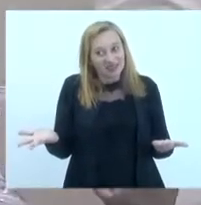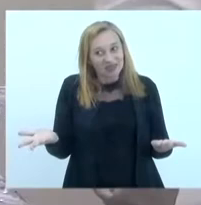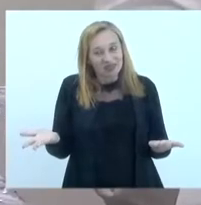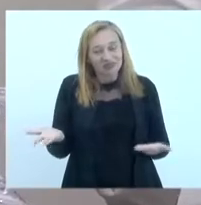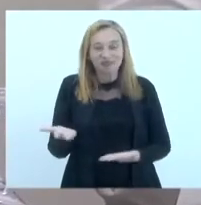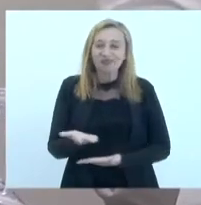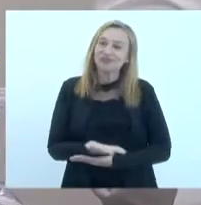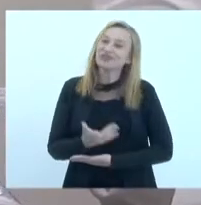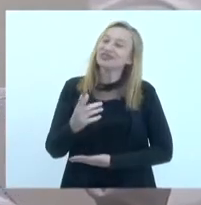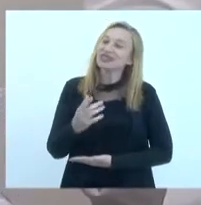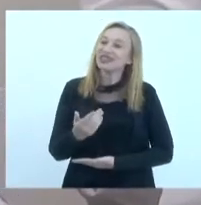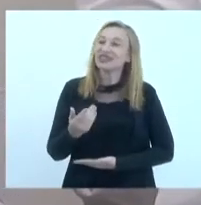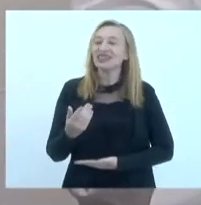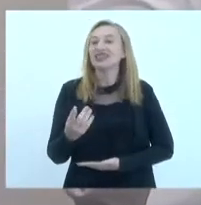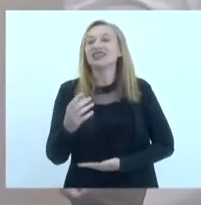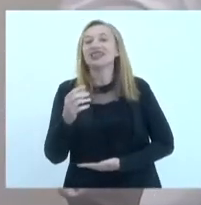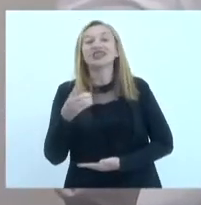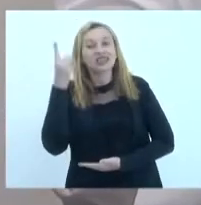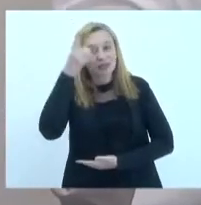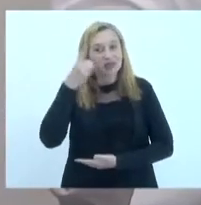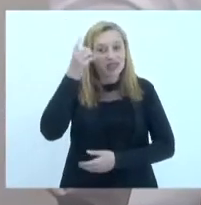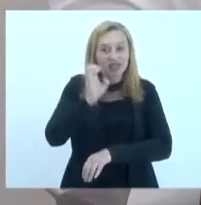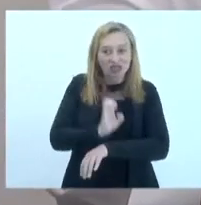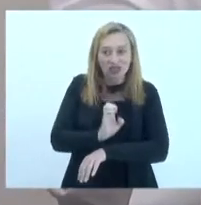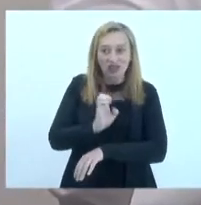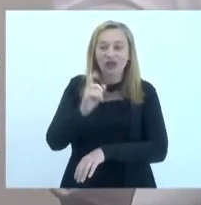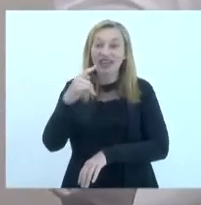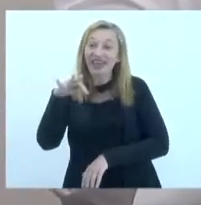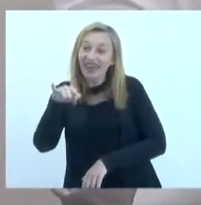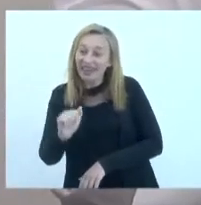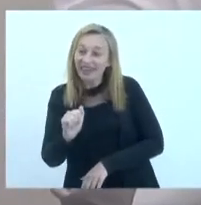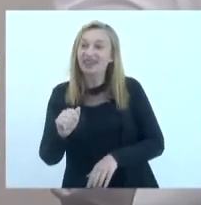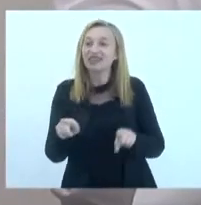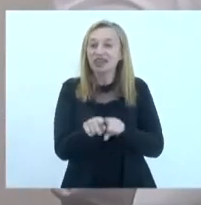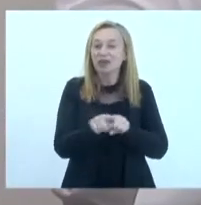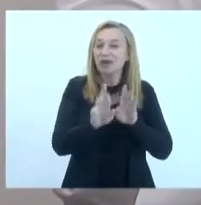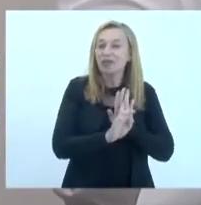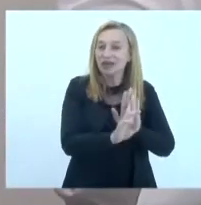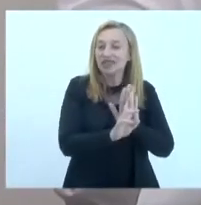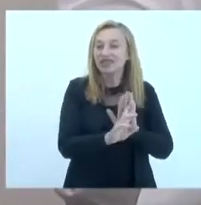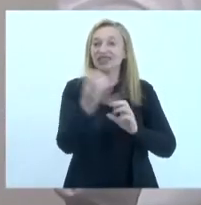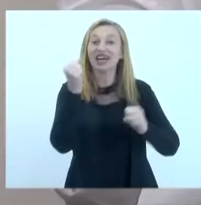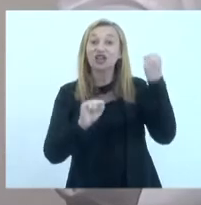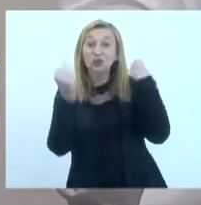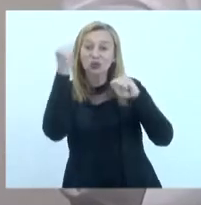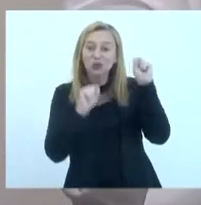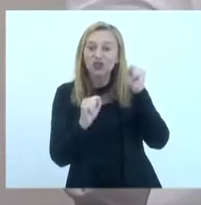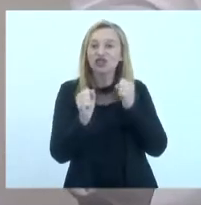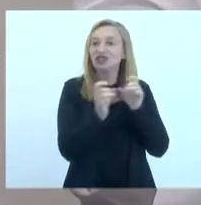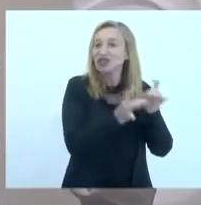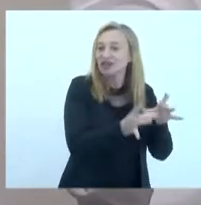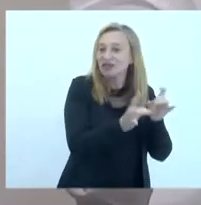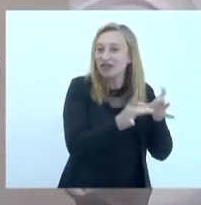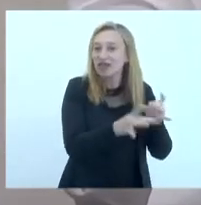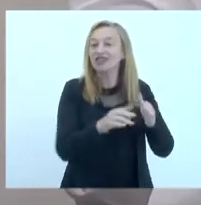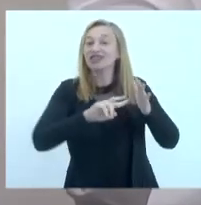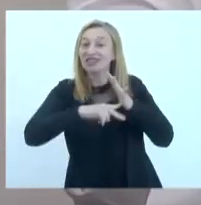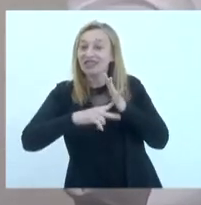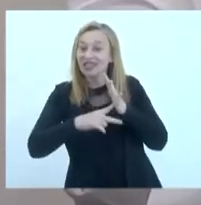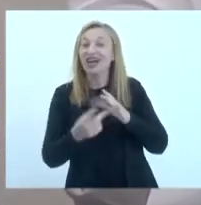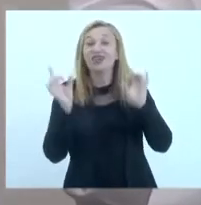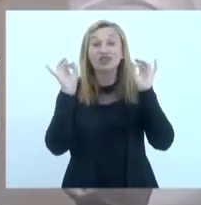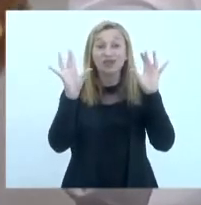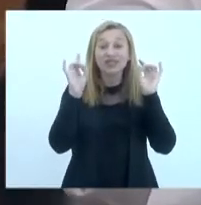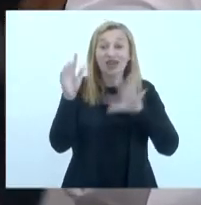Nossa Anquieta aqui presente, deputado estadual. Saudar os representantes da indústria, do comércio, dos sindicatos. Saudar especial